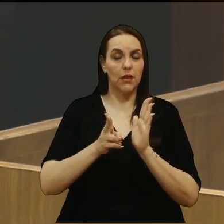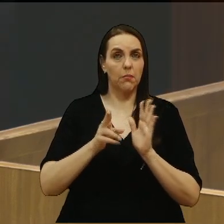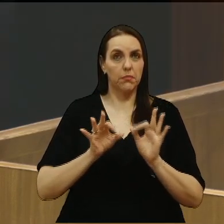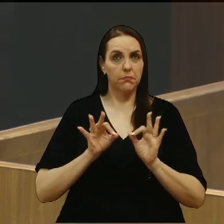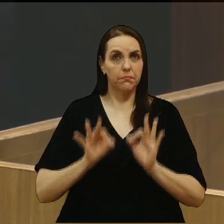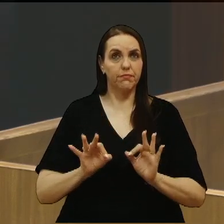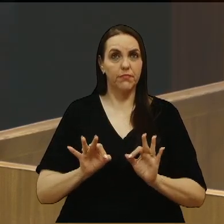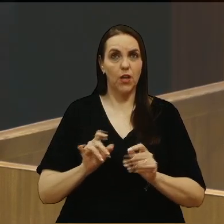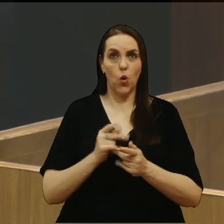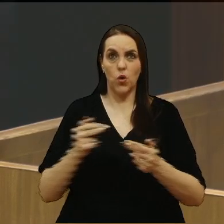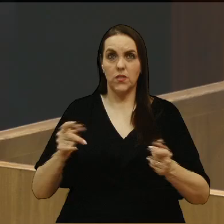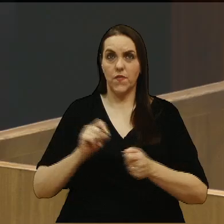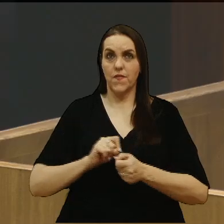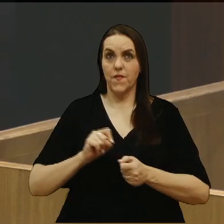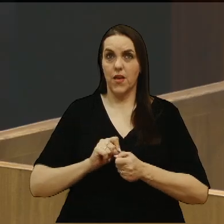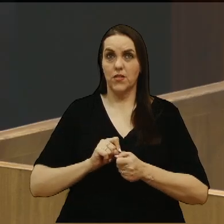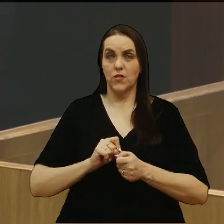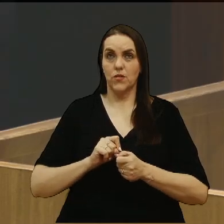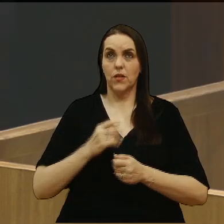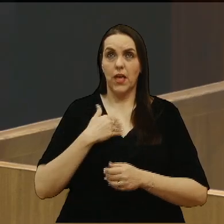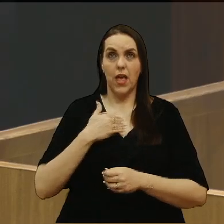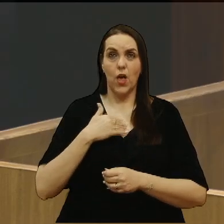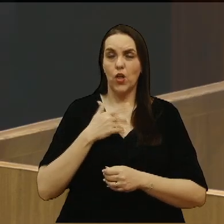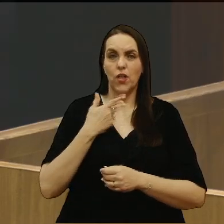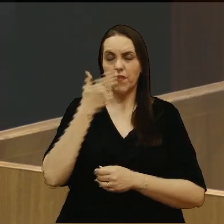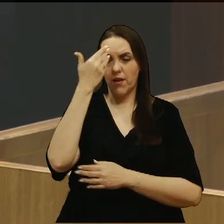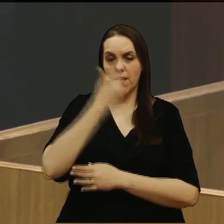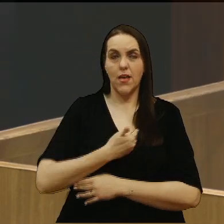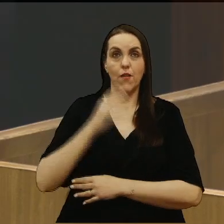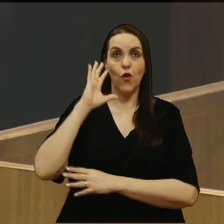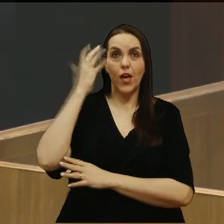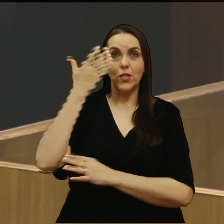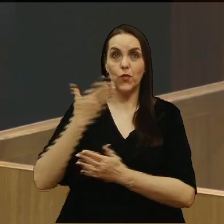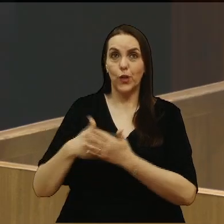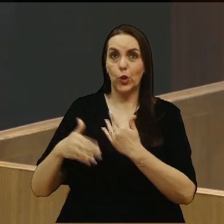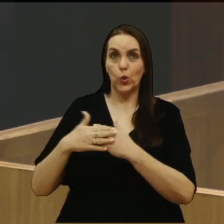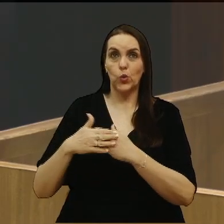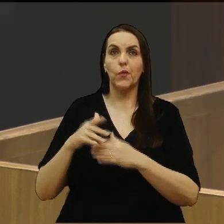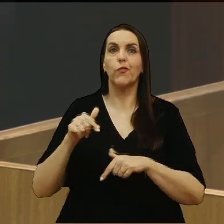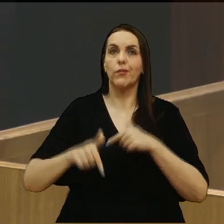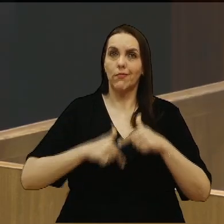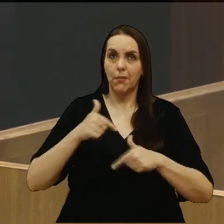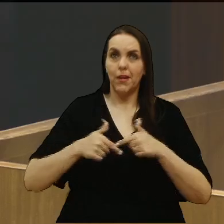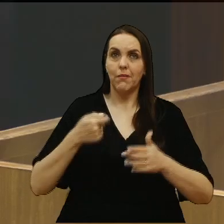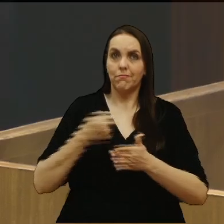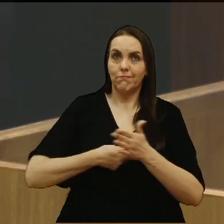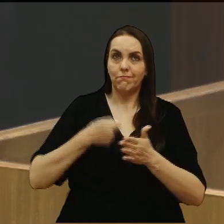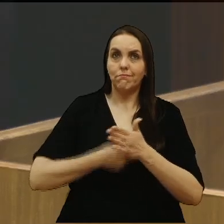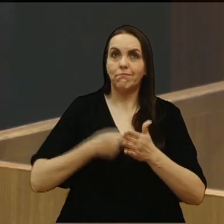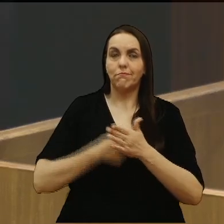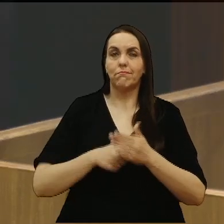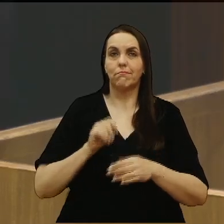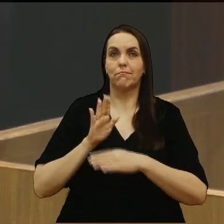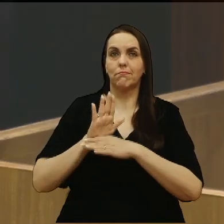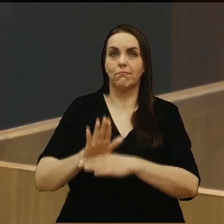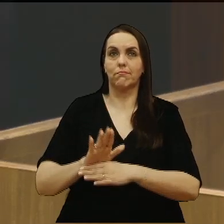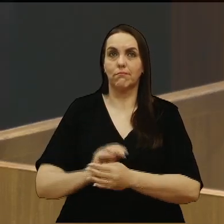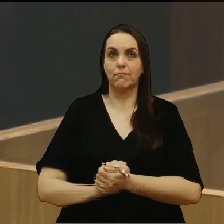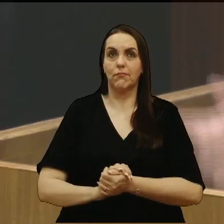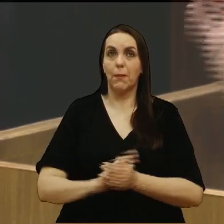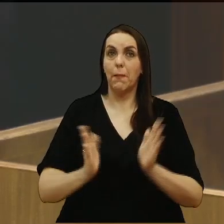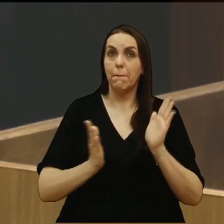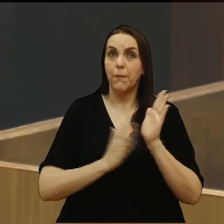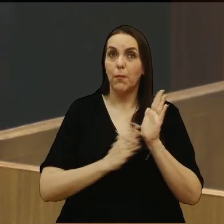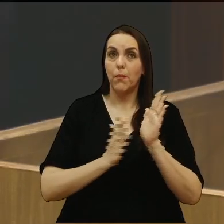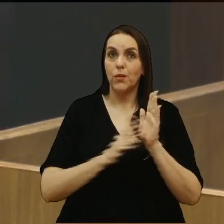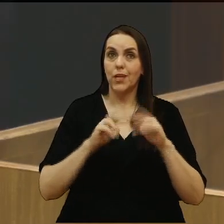faço. Eu sempre digo para as pessoas, eu não sou o cara que vou resolver tudo, mas eu vou trabalhar para tentar ajudar. E quando eu propus a reunião,